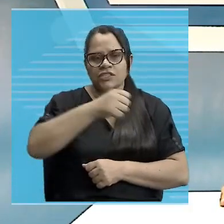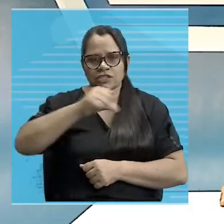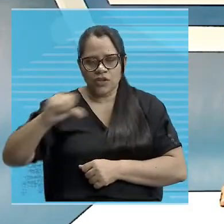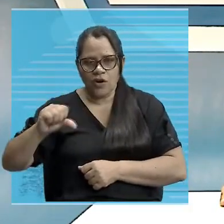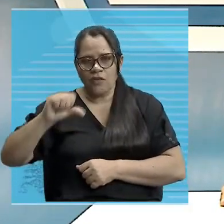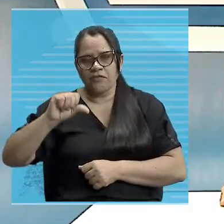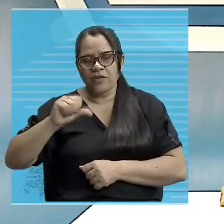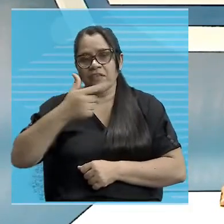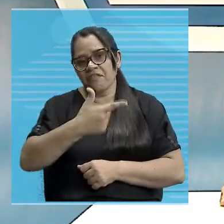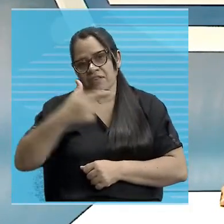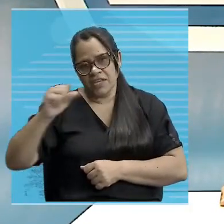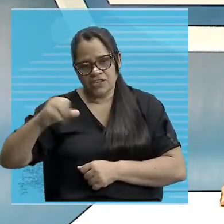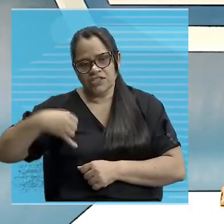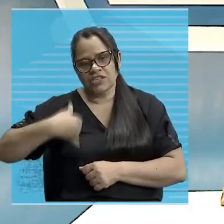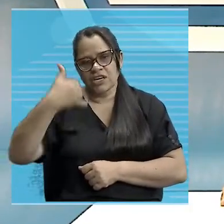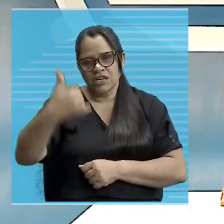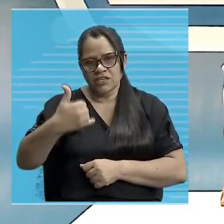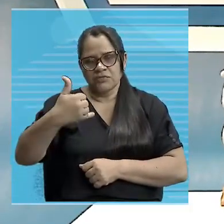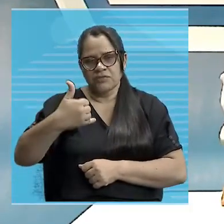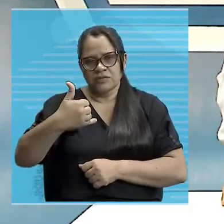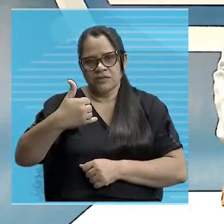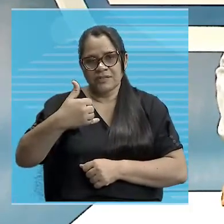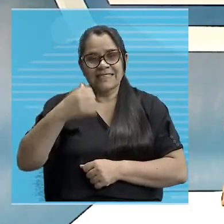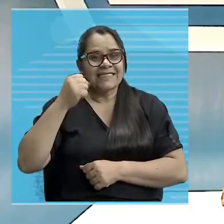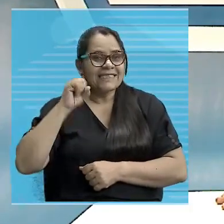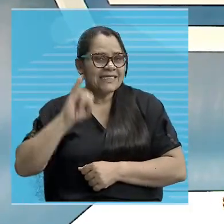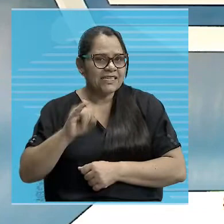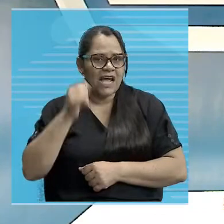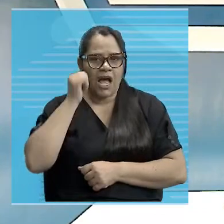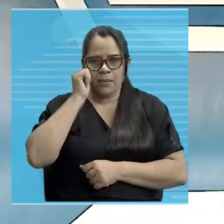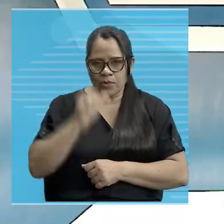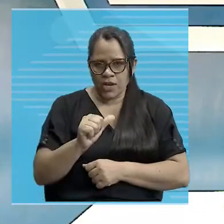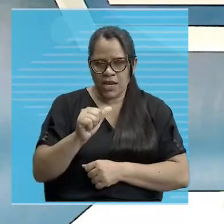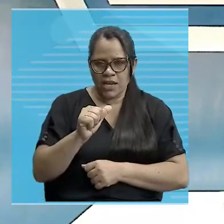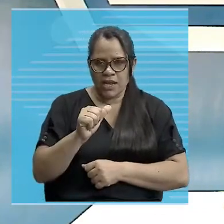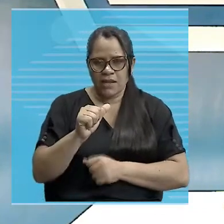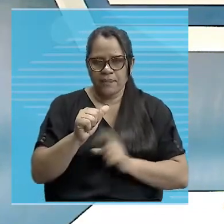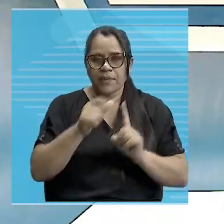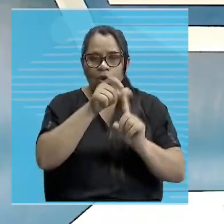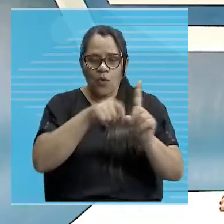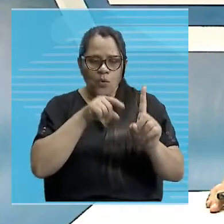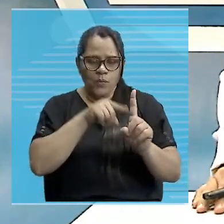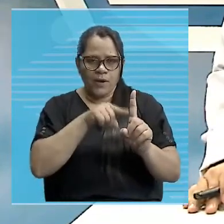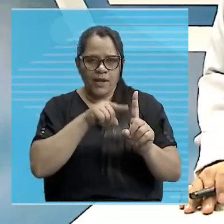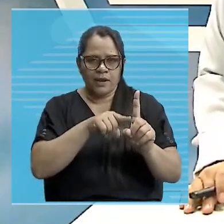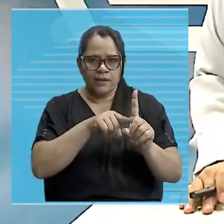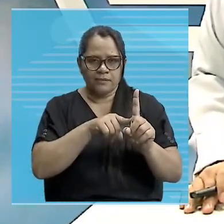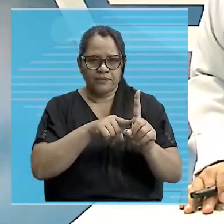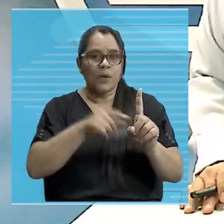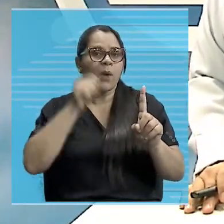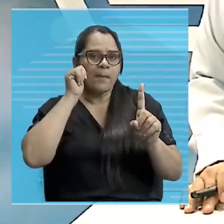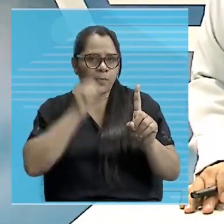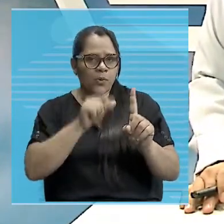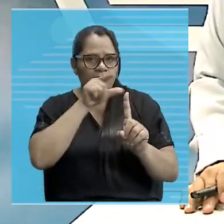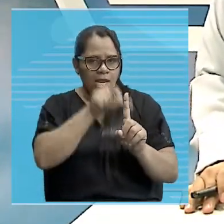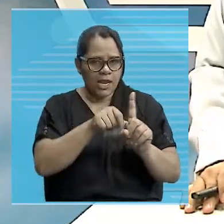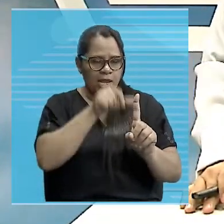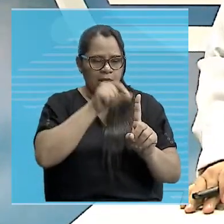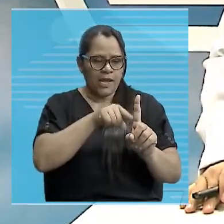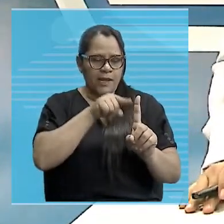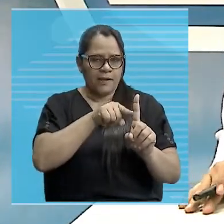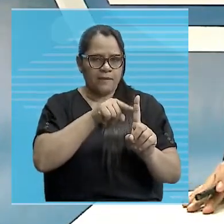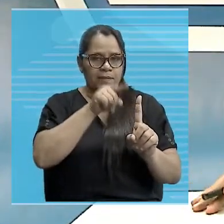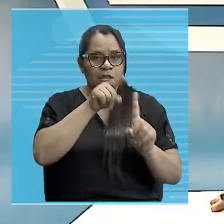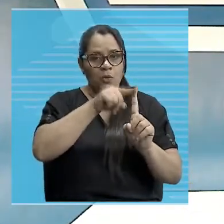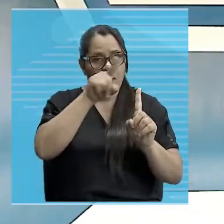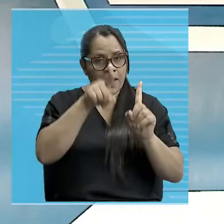lá, você acha que essa mulher, uma mulher tem uma gravidez do